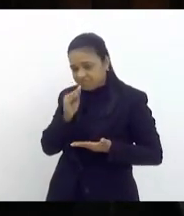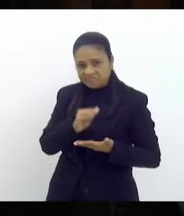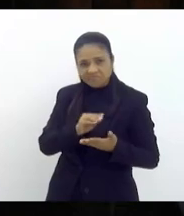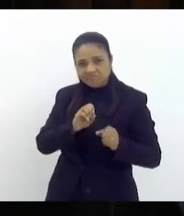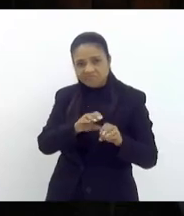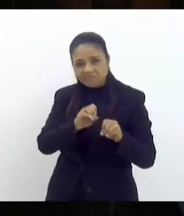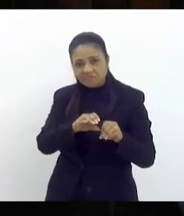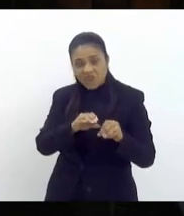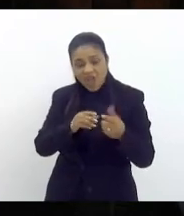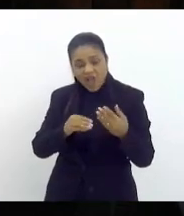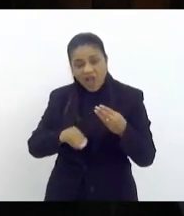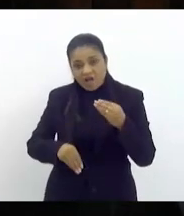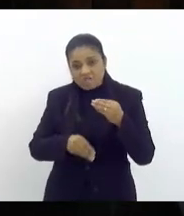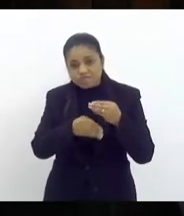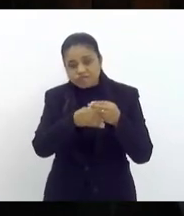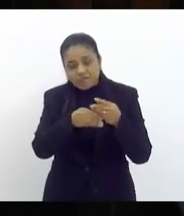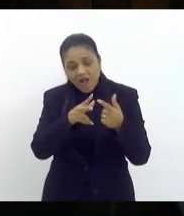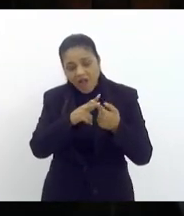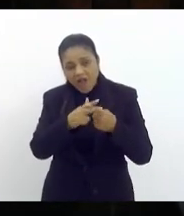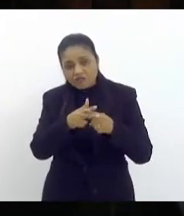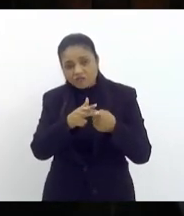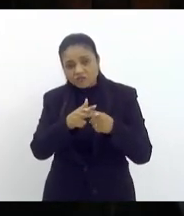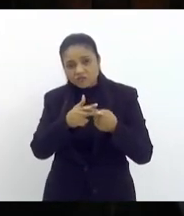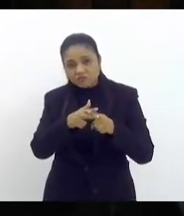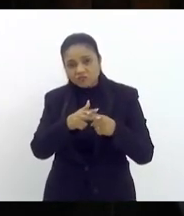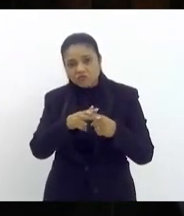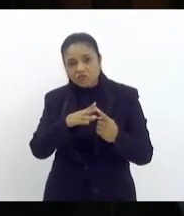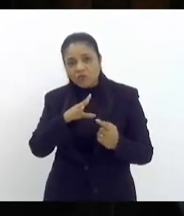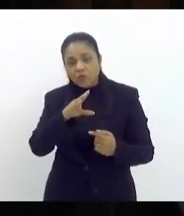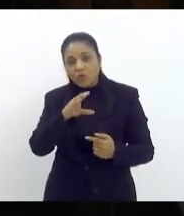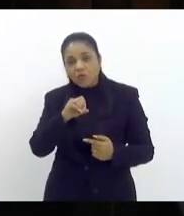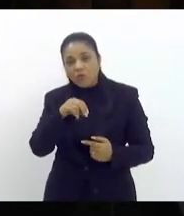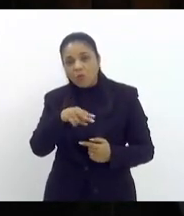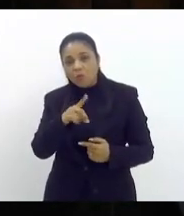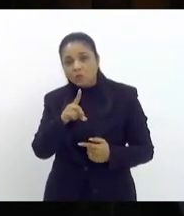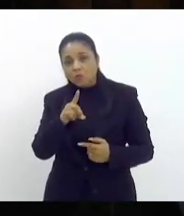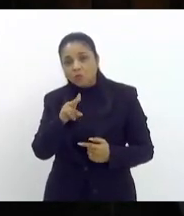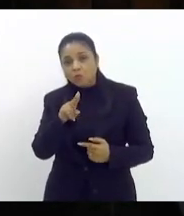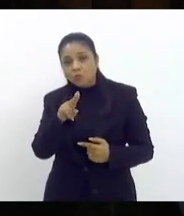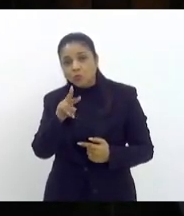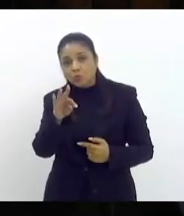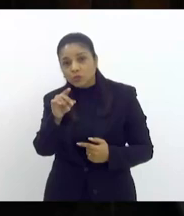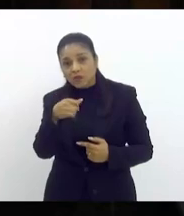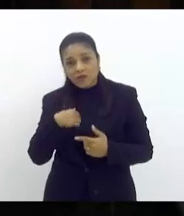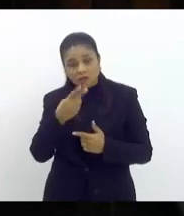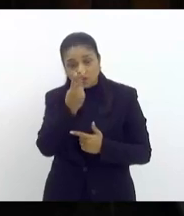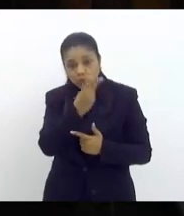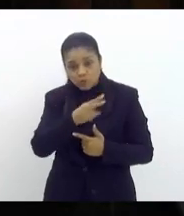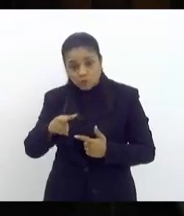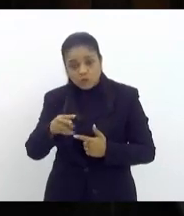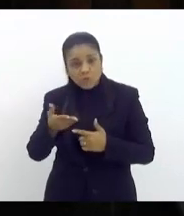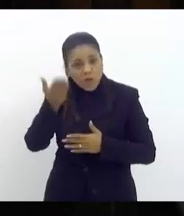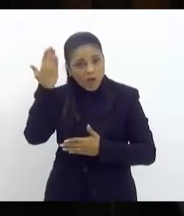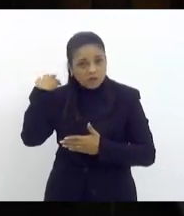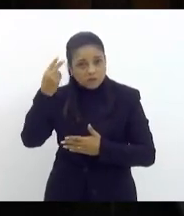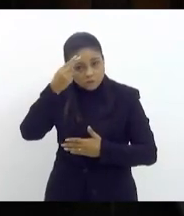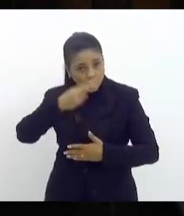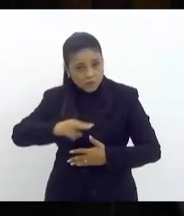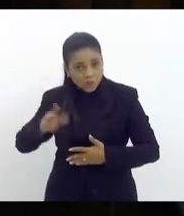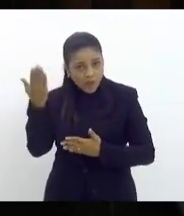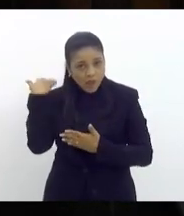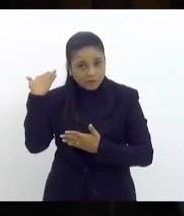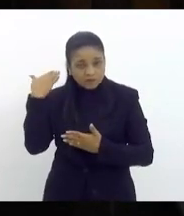ajuste de conduta há duas semanas atrás porque por quatro anos seguidos o senhor Cláudio Castro